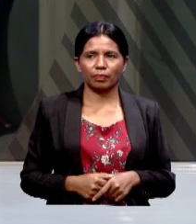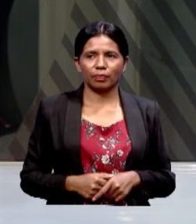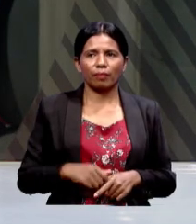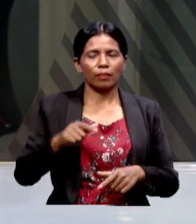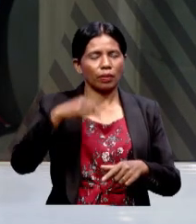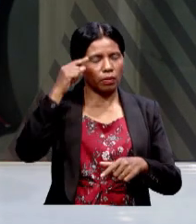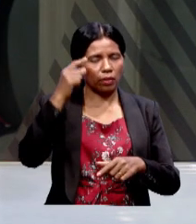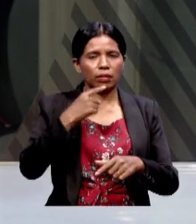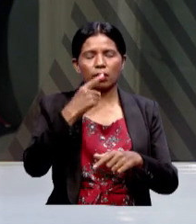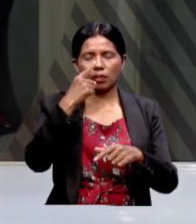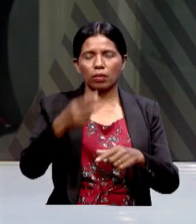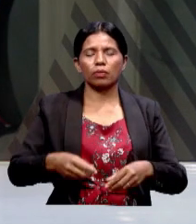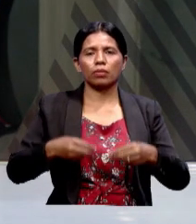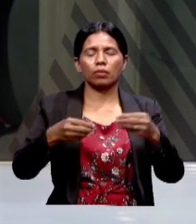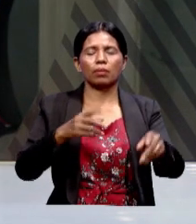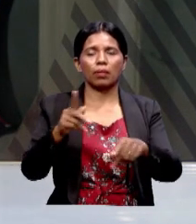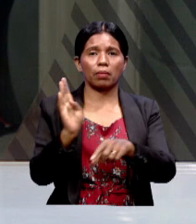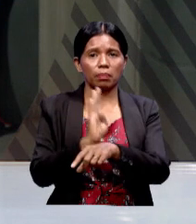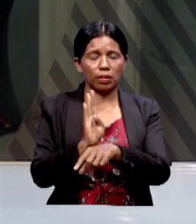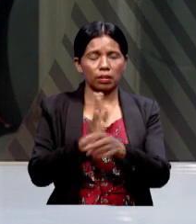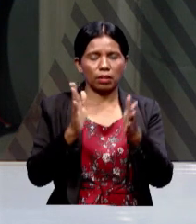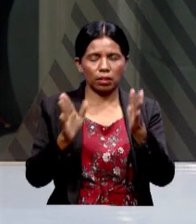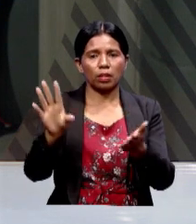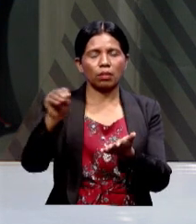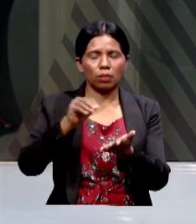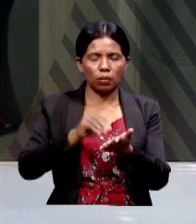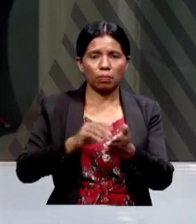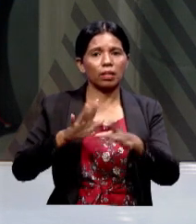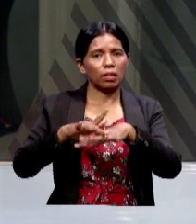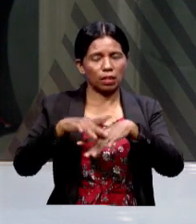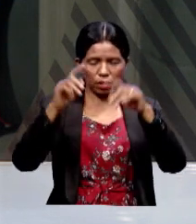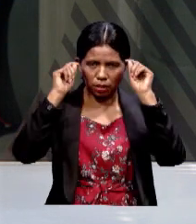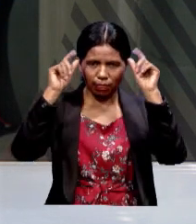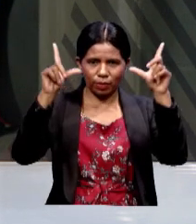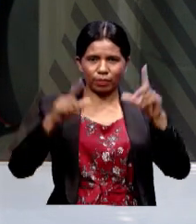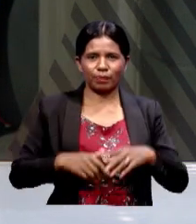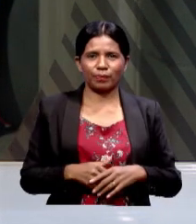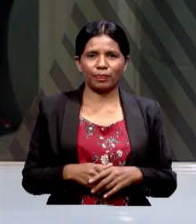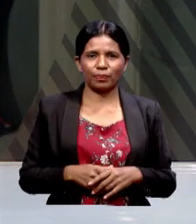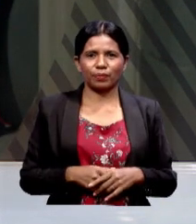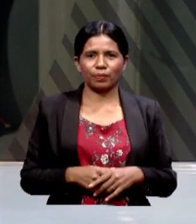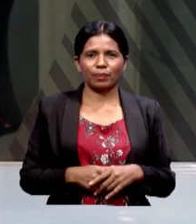Governo se condena não for sanção, uma negociante Sira Nebecópia motivo teste Timor.